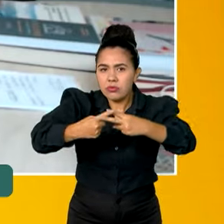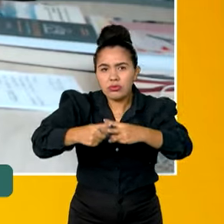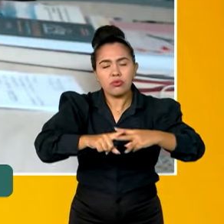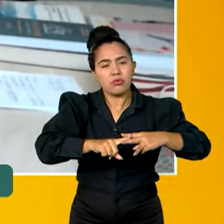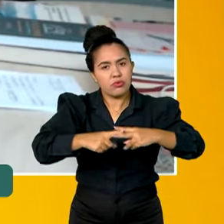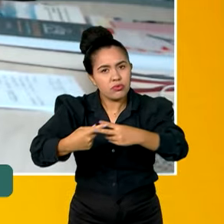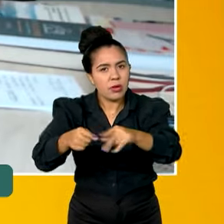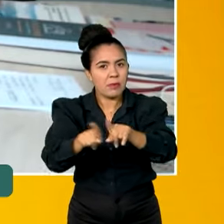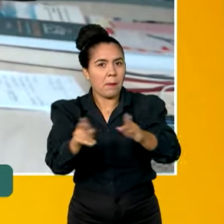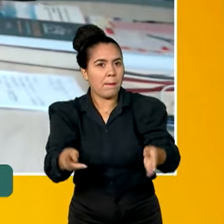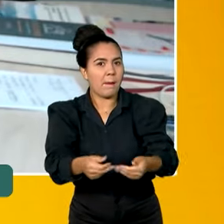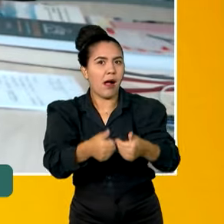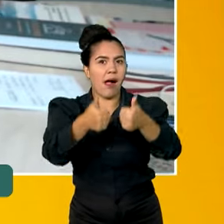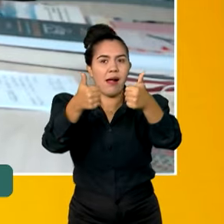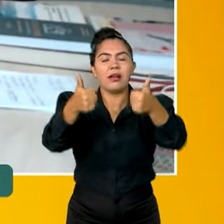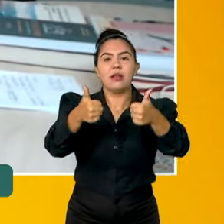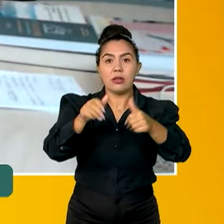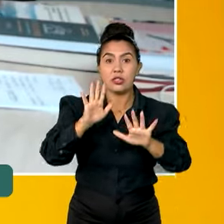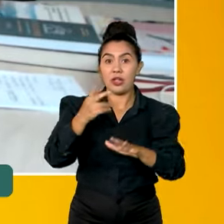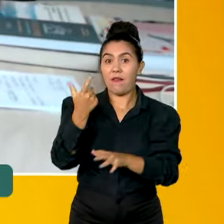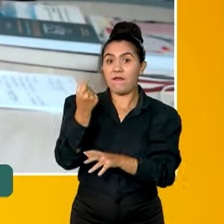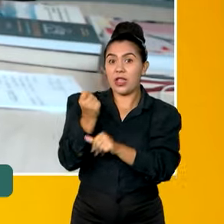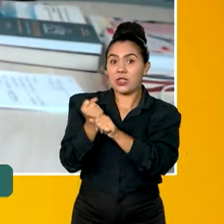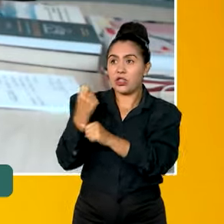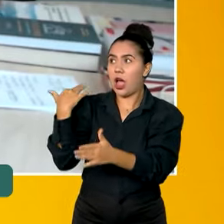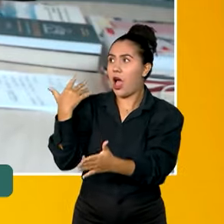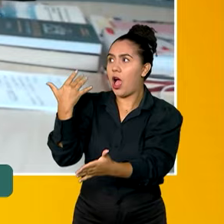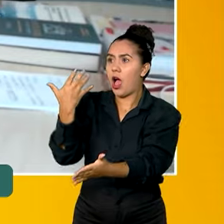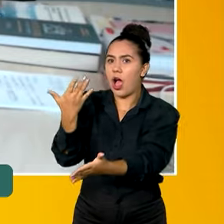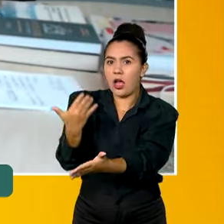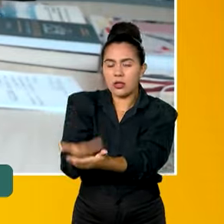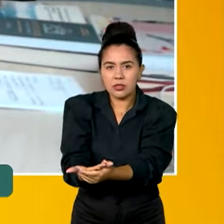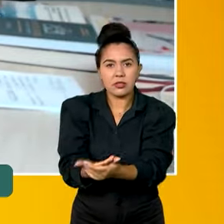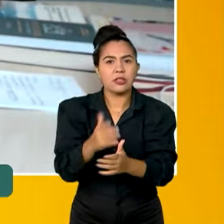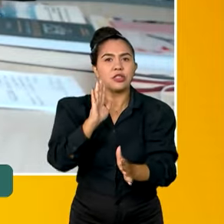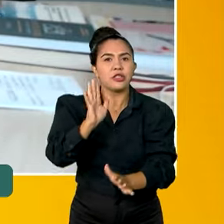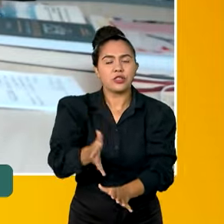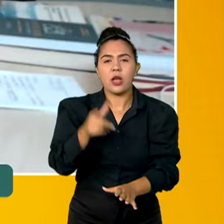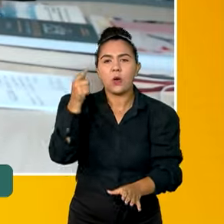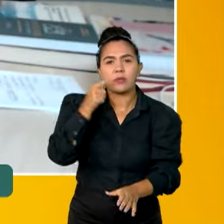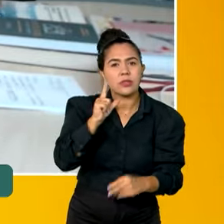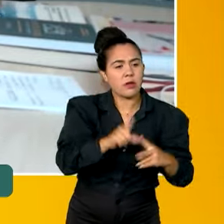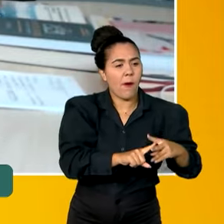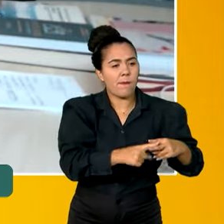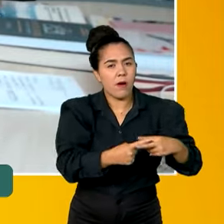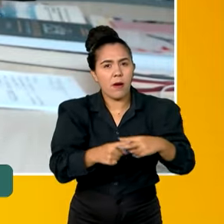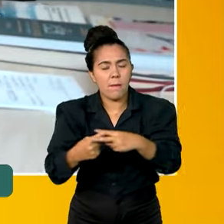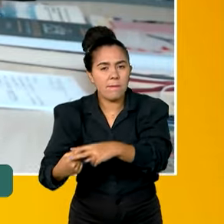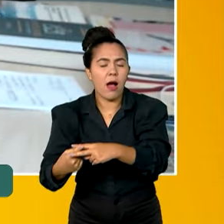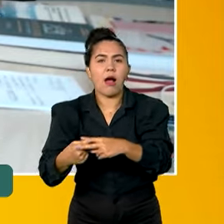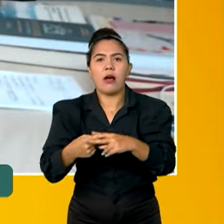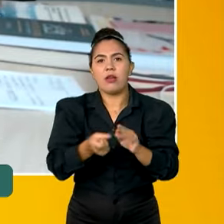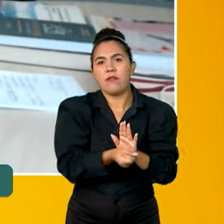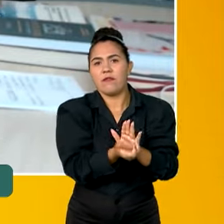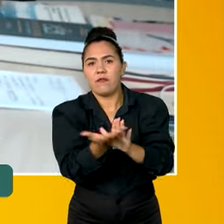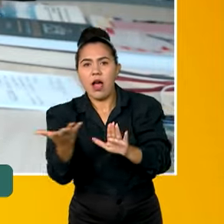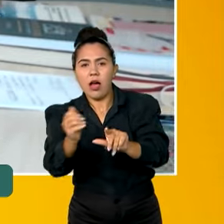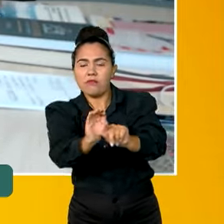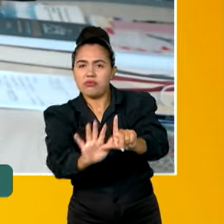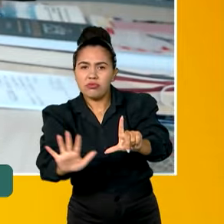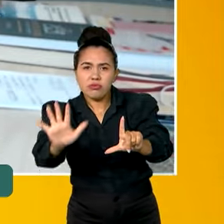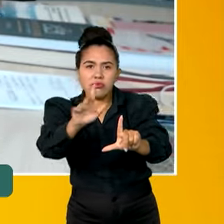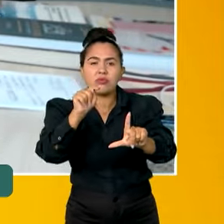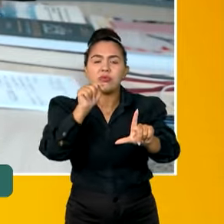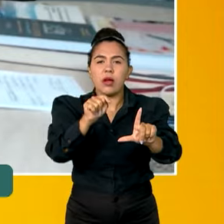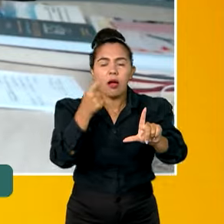e aprimoramento, né? Ao longo desses 20 anos, a ferramenta foi aprimorada de diversas formas, tanto da perspectiva das bases, da quantidade